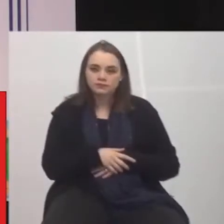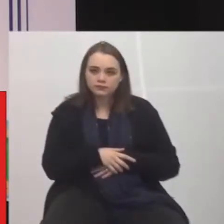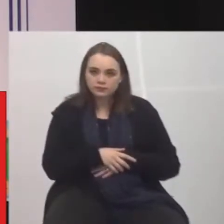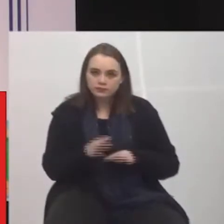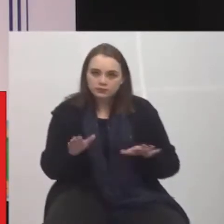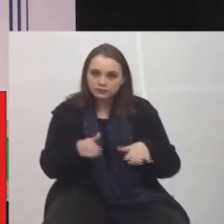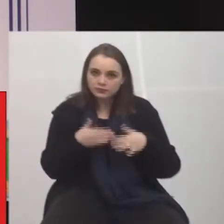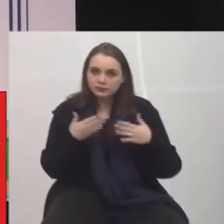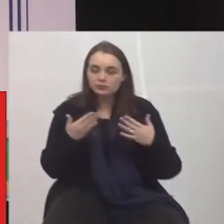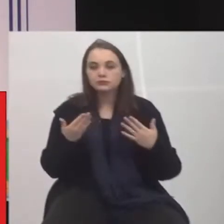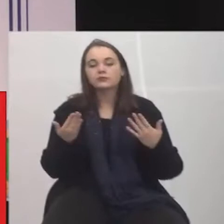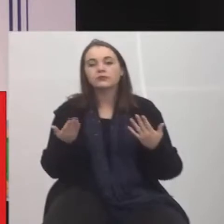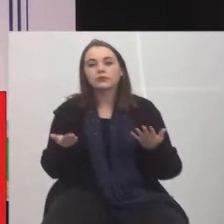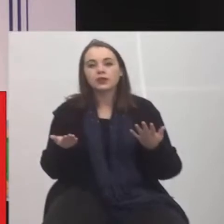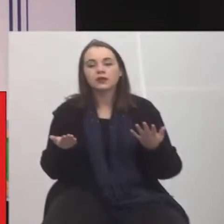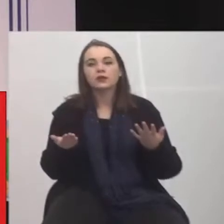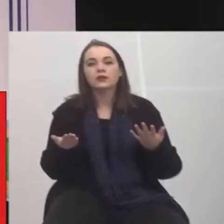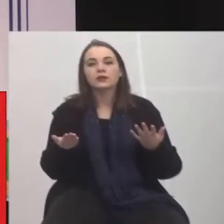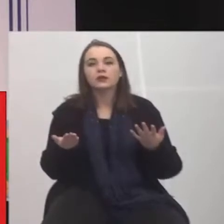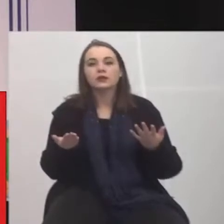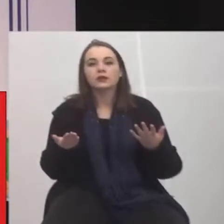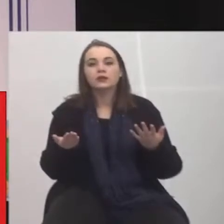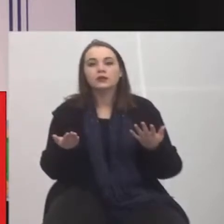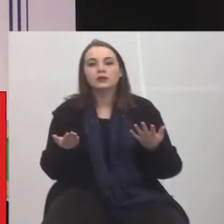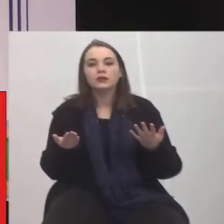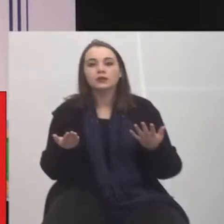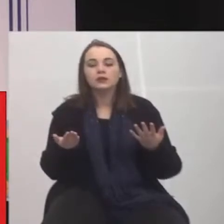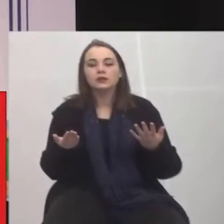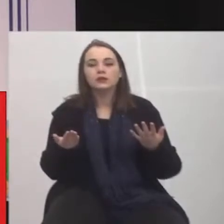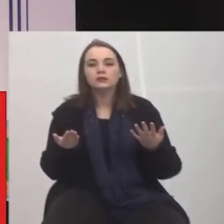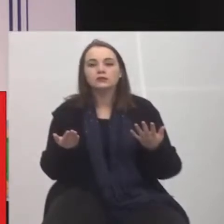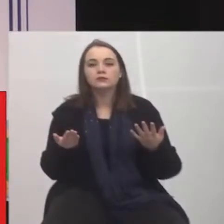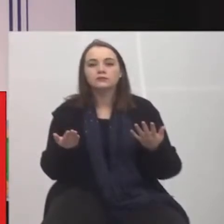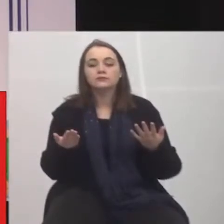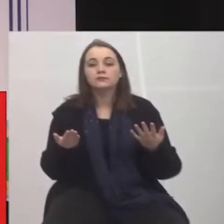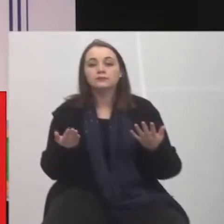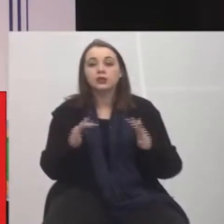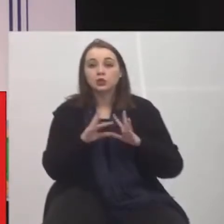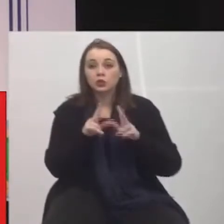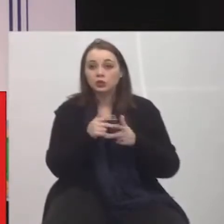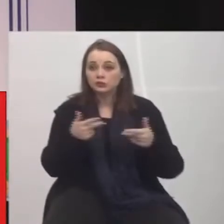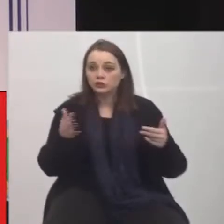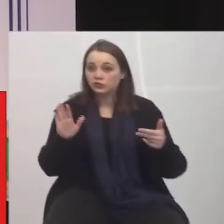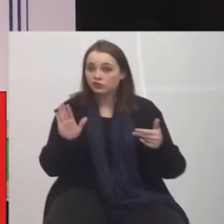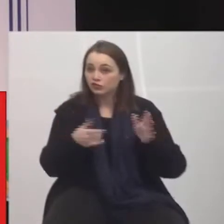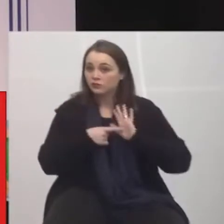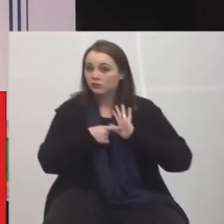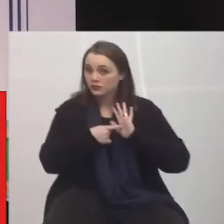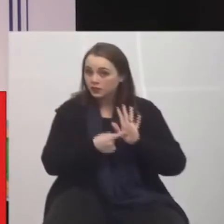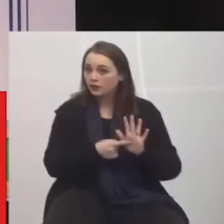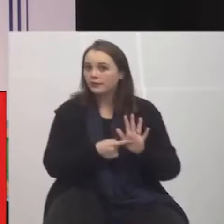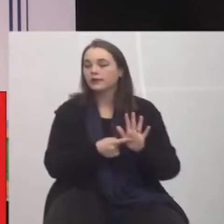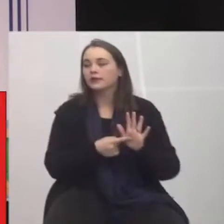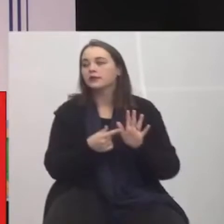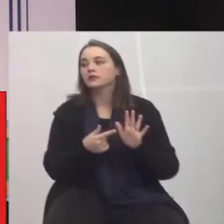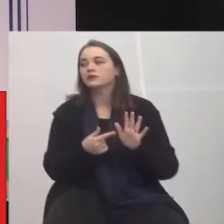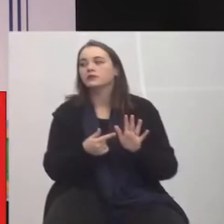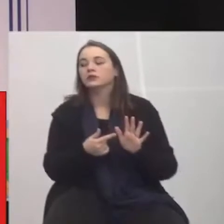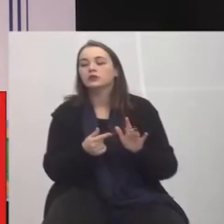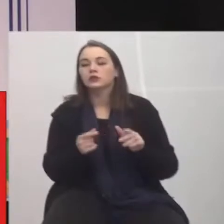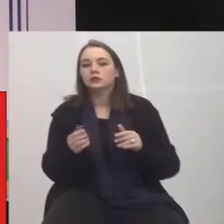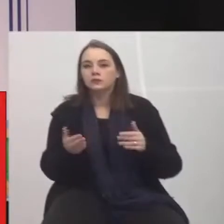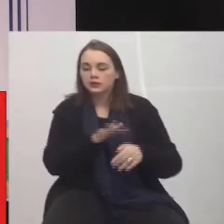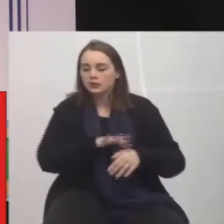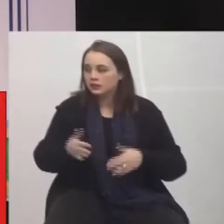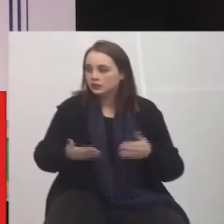apesar de tudo que foi evidenciado e sofrido assim por esse serviço,